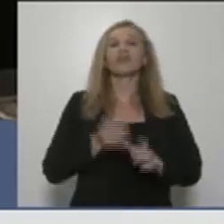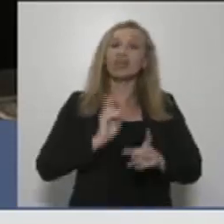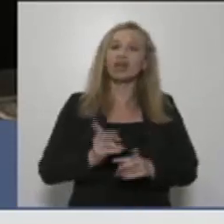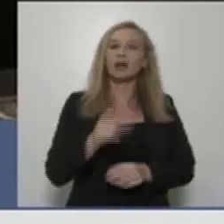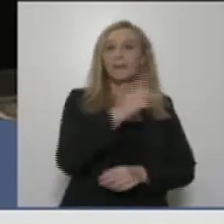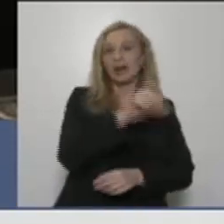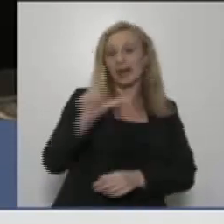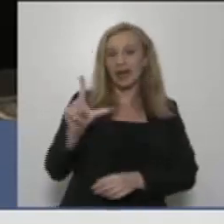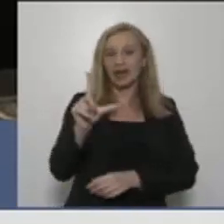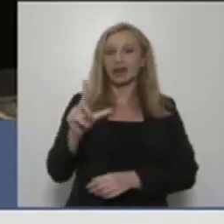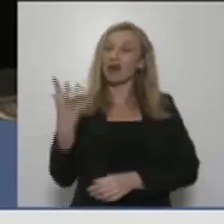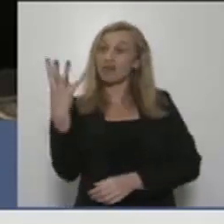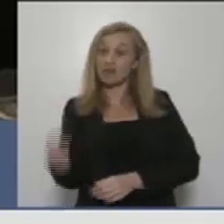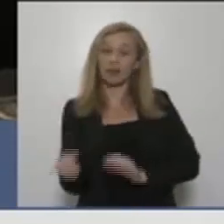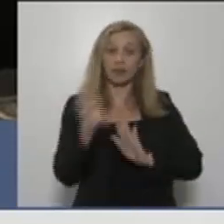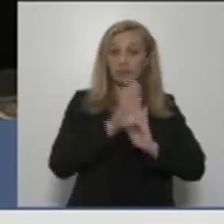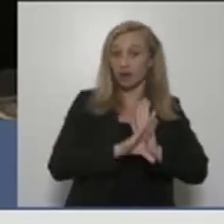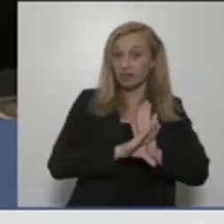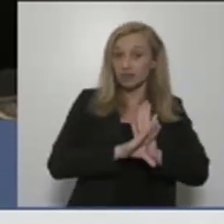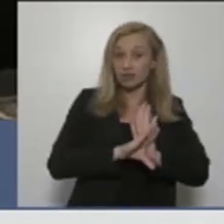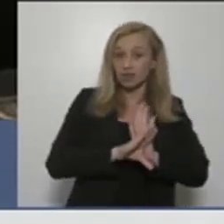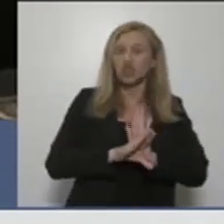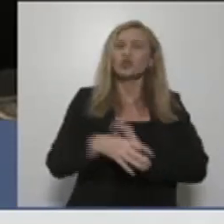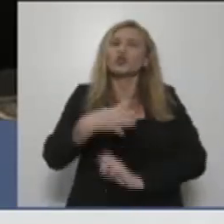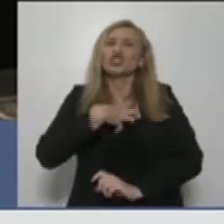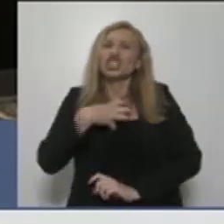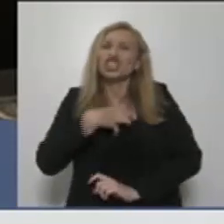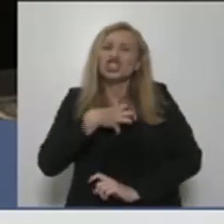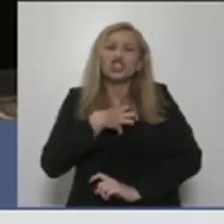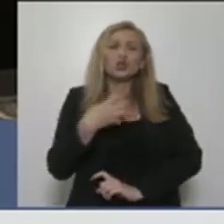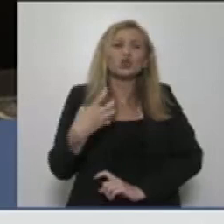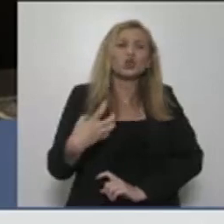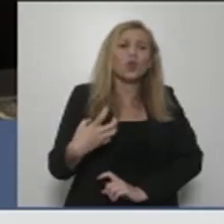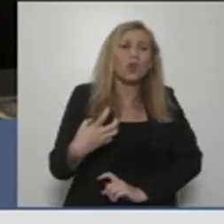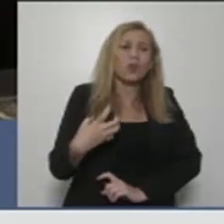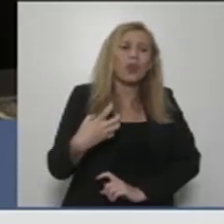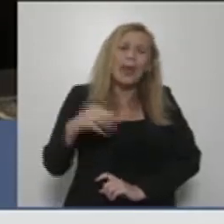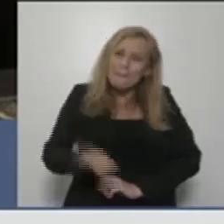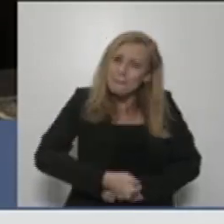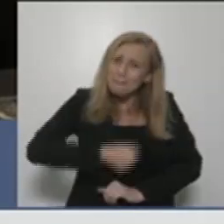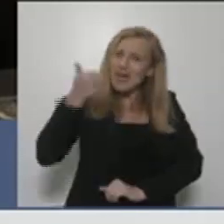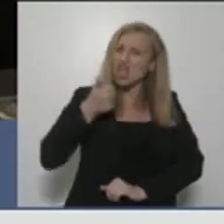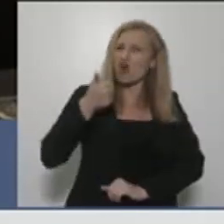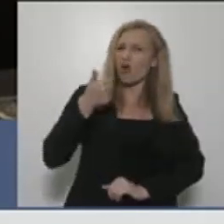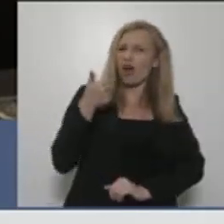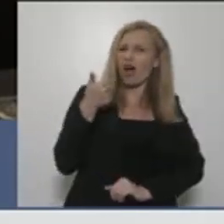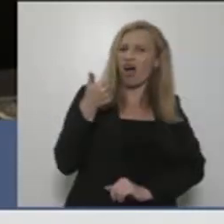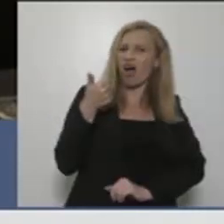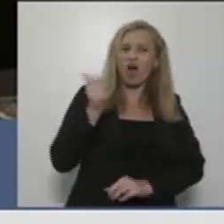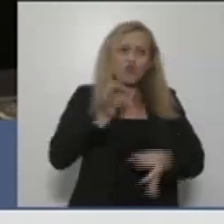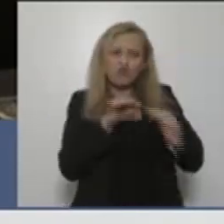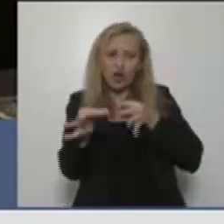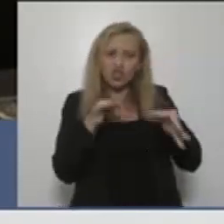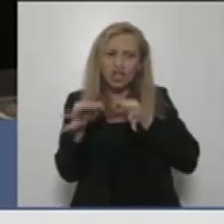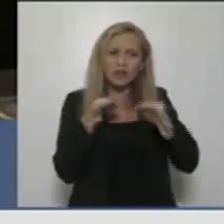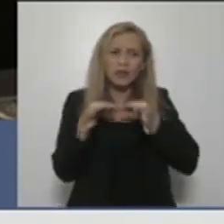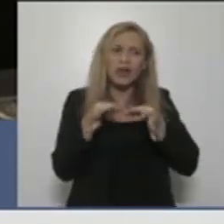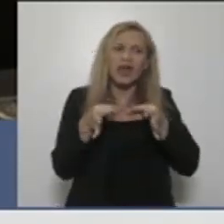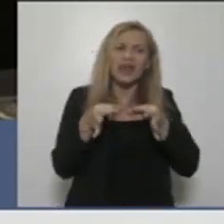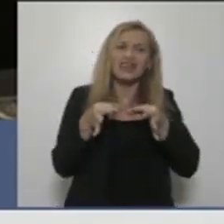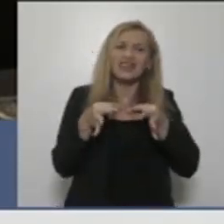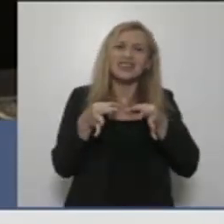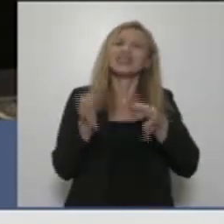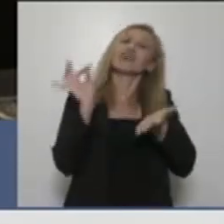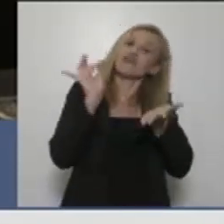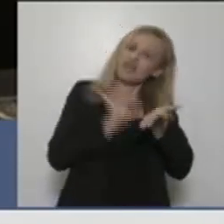PL recebe emendas no sentido de melhorar o projeto,